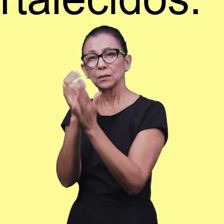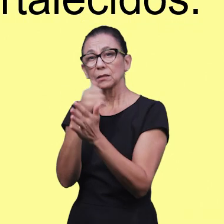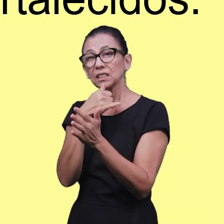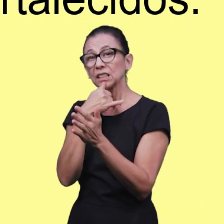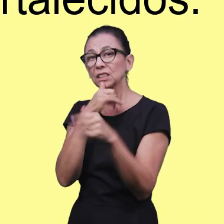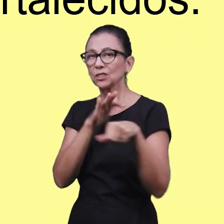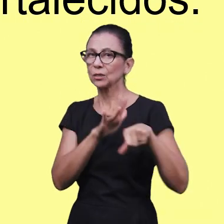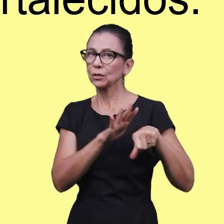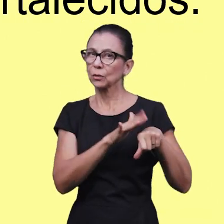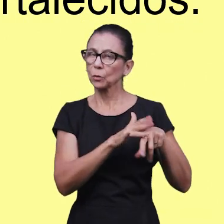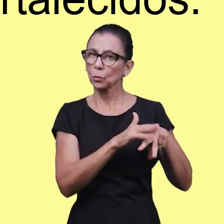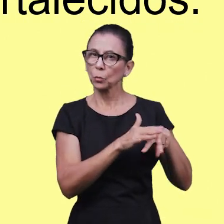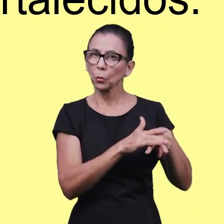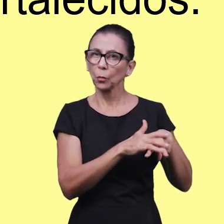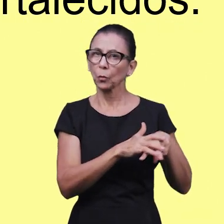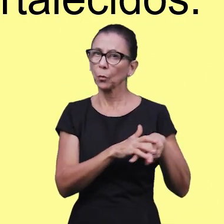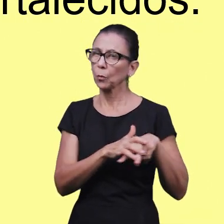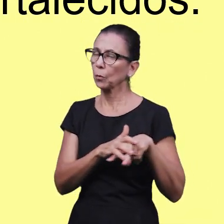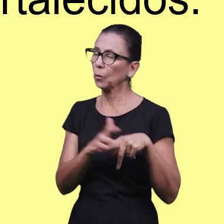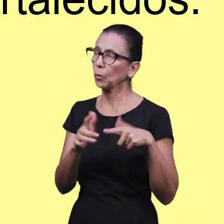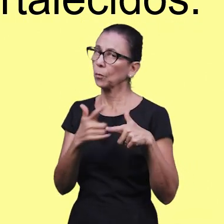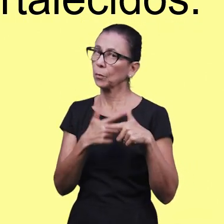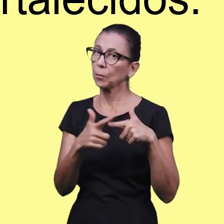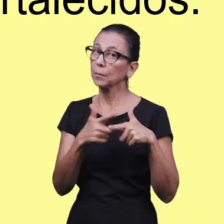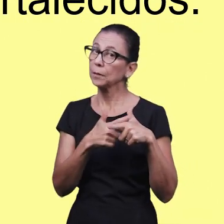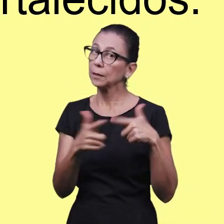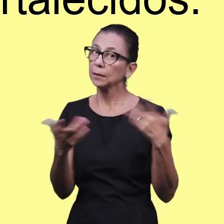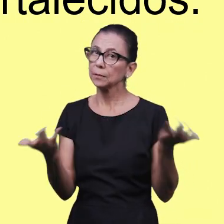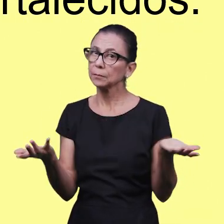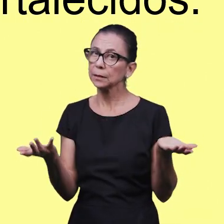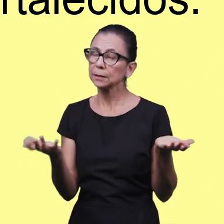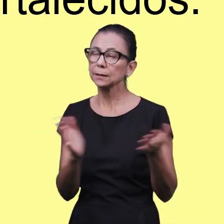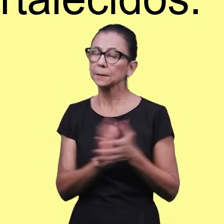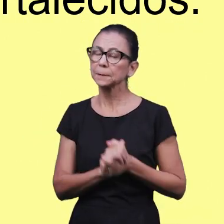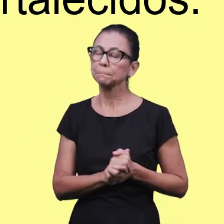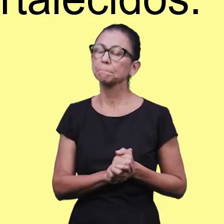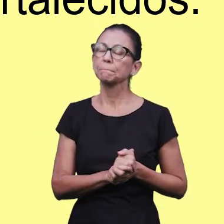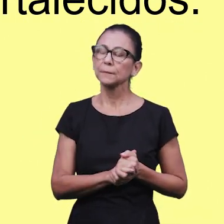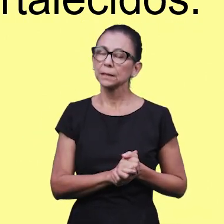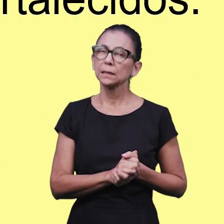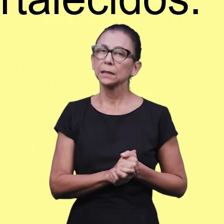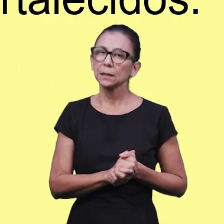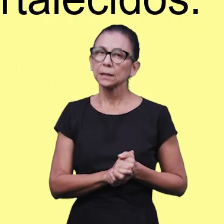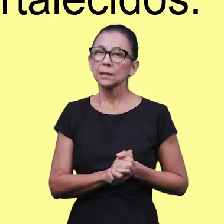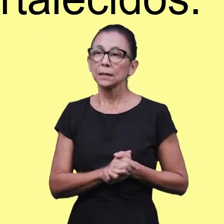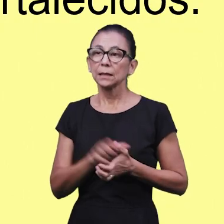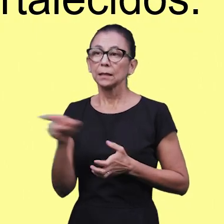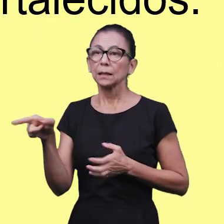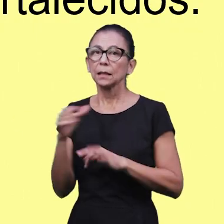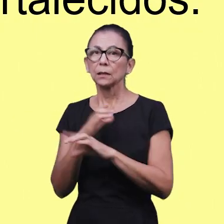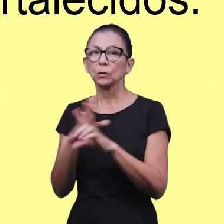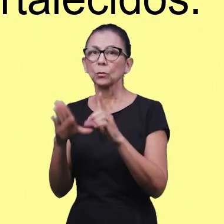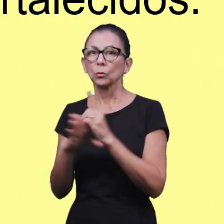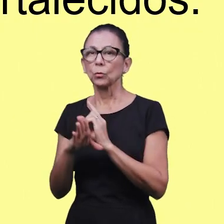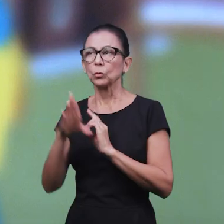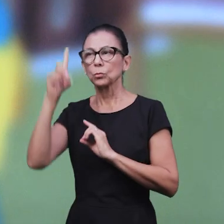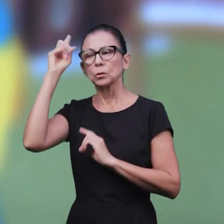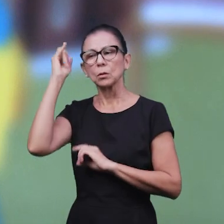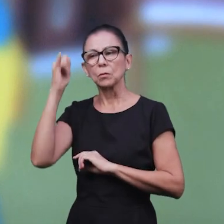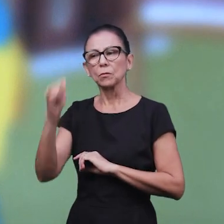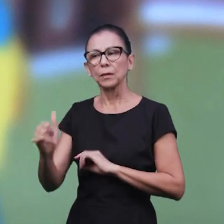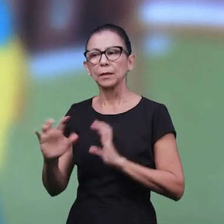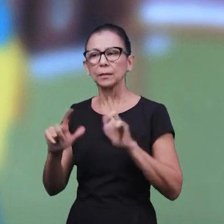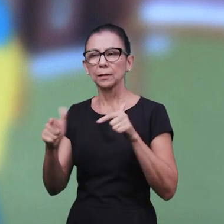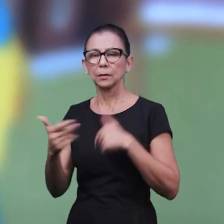tristes, doentes, passando por algum problema. Nos cultos, Deus faz coisas maravilhosas na nossa vida e